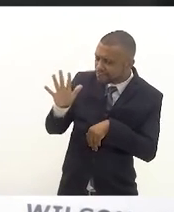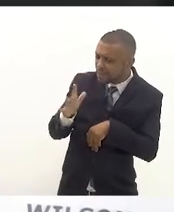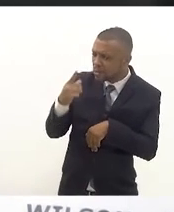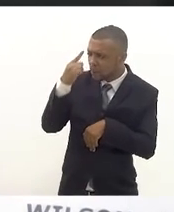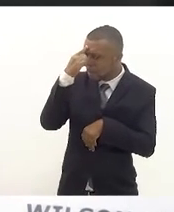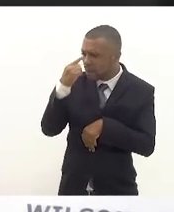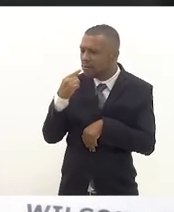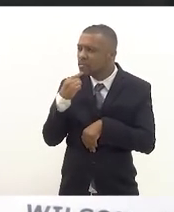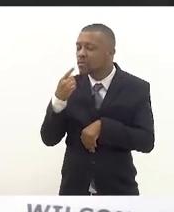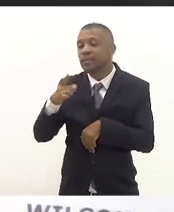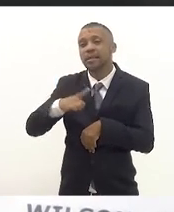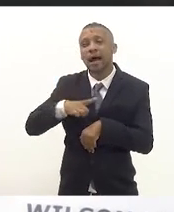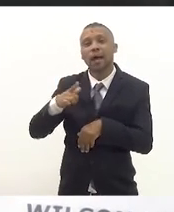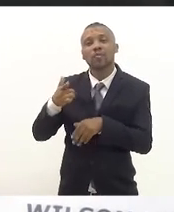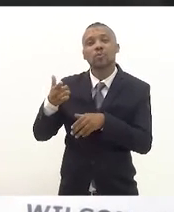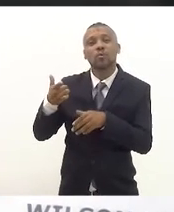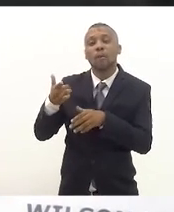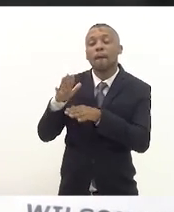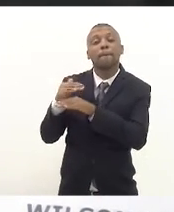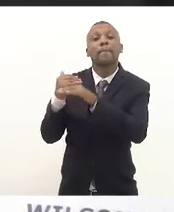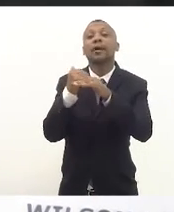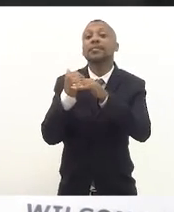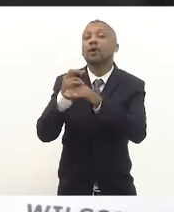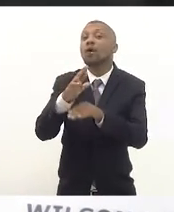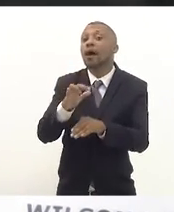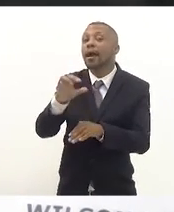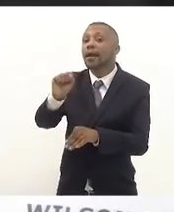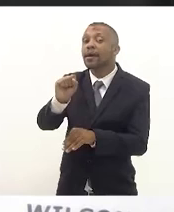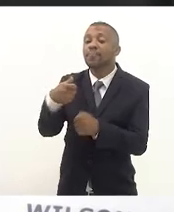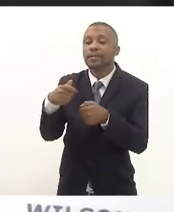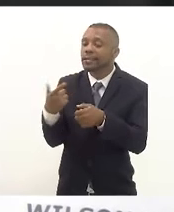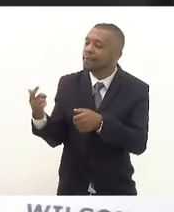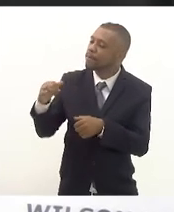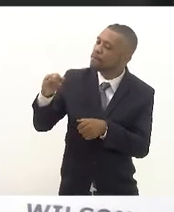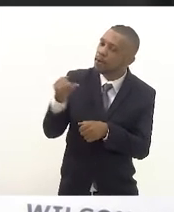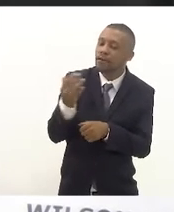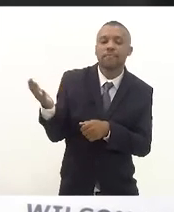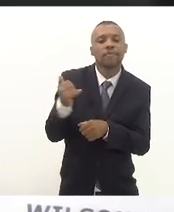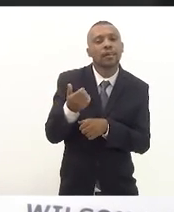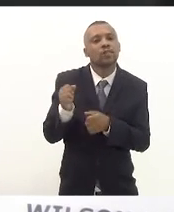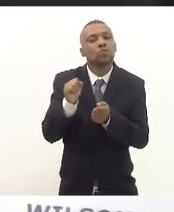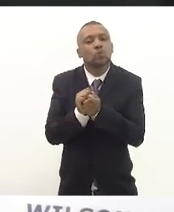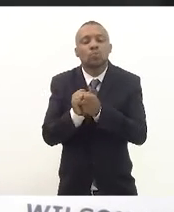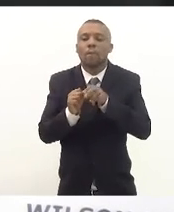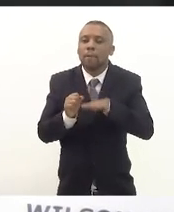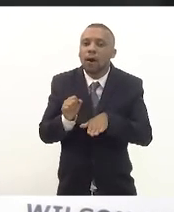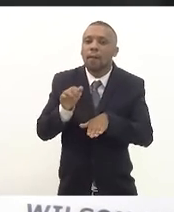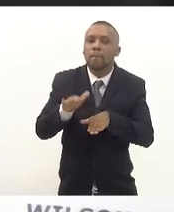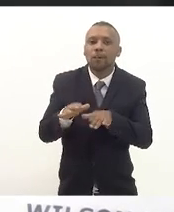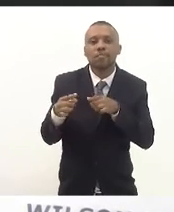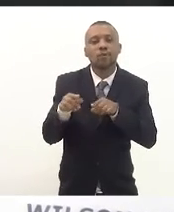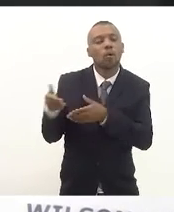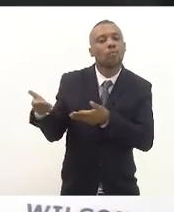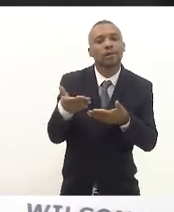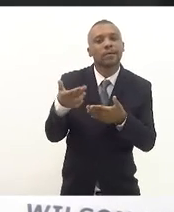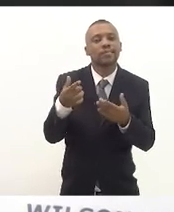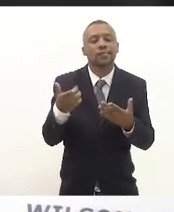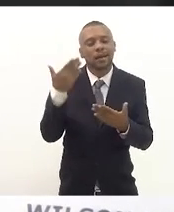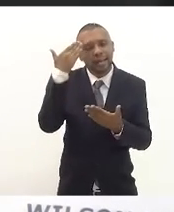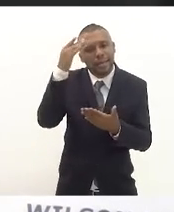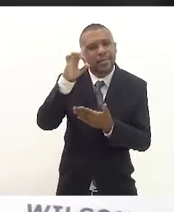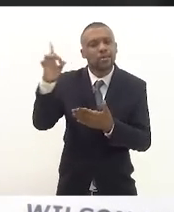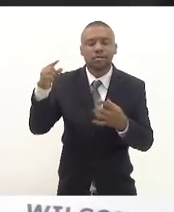você tá no padrão Reis você tem que caminhar conosco fiz o convite ele e graças a Deus céus tem correspondido